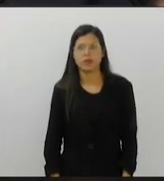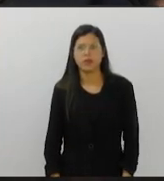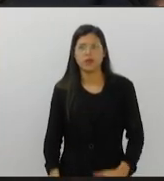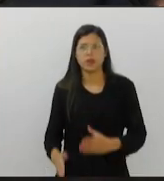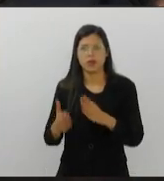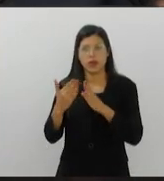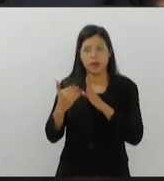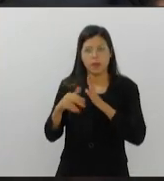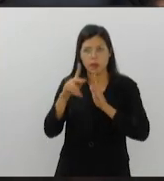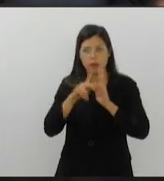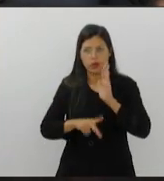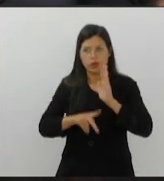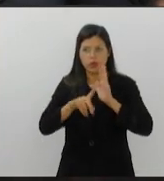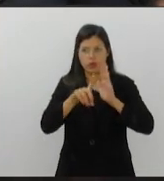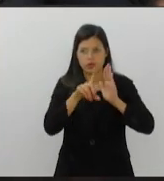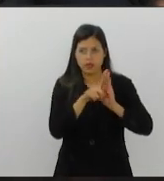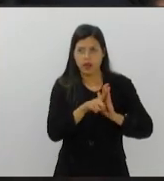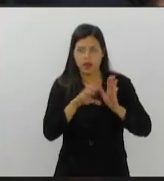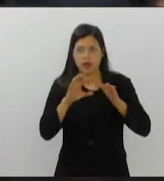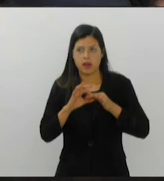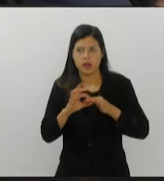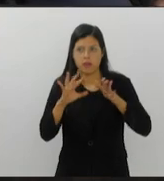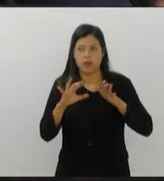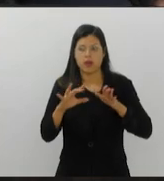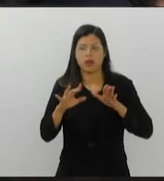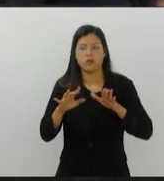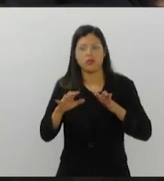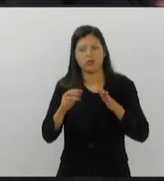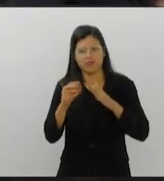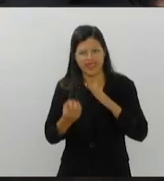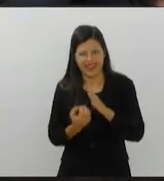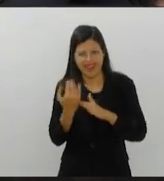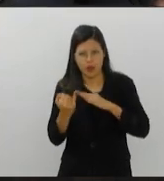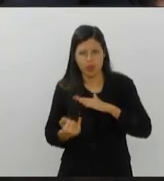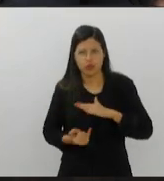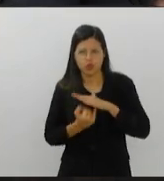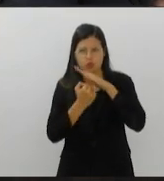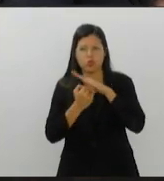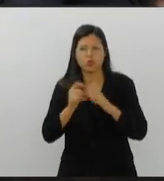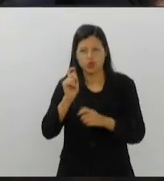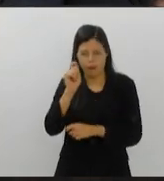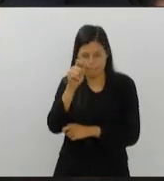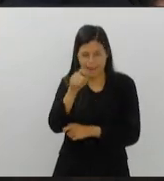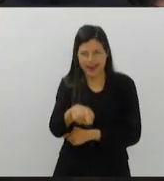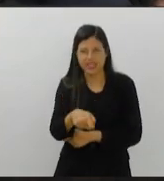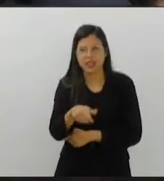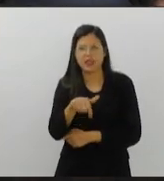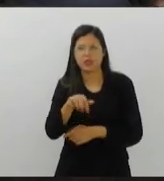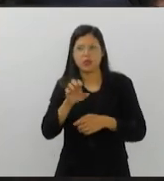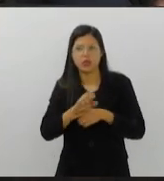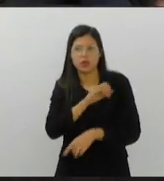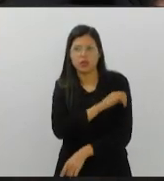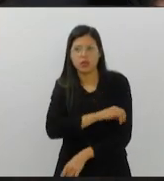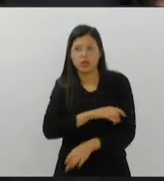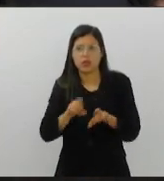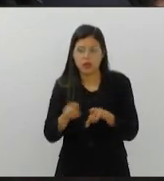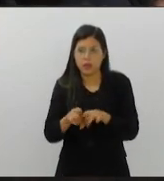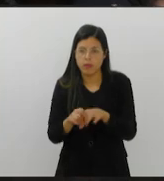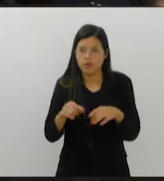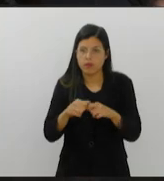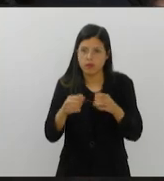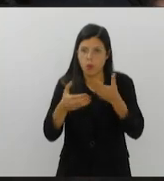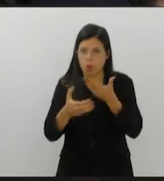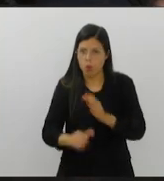encaminhe projeto de lei autorizando a Fundação Instituto de Pesca do Estado do Rio de Janeiro, FIPERD, realizar concurso para o preenchimento de cargos